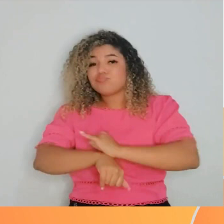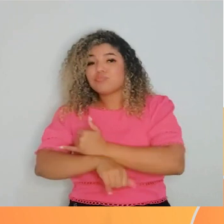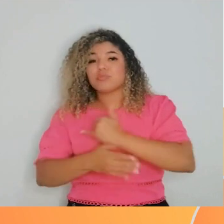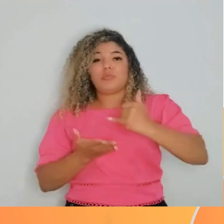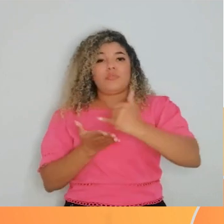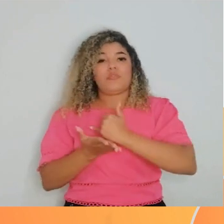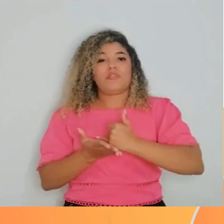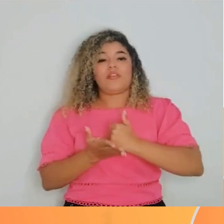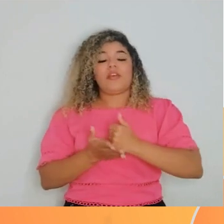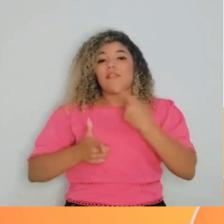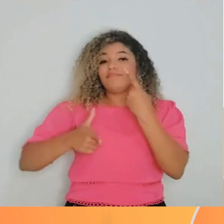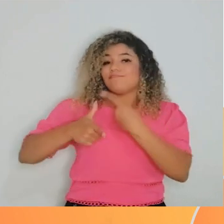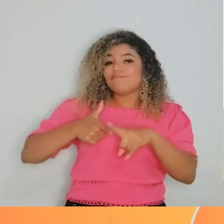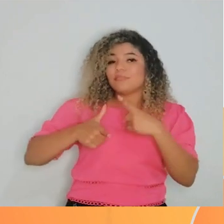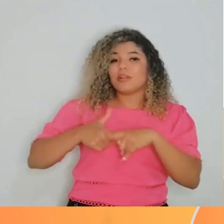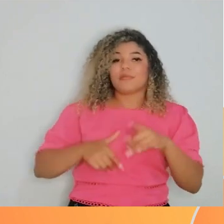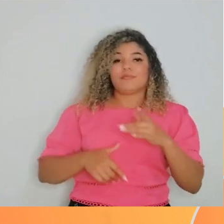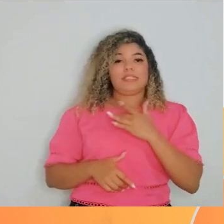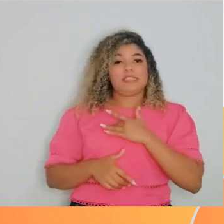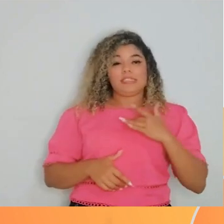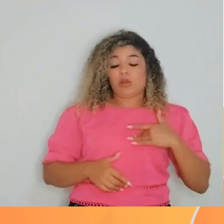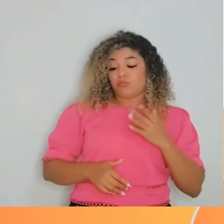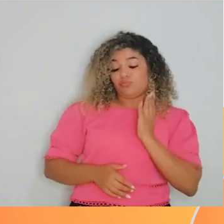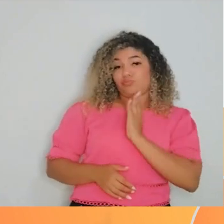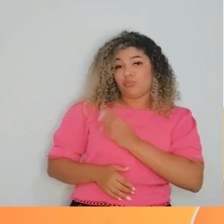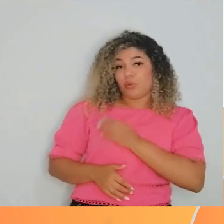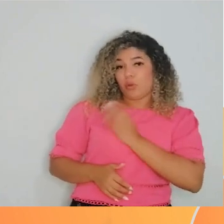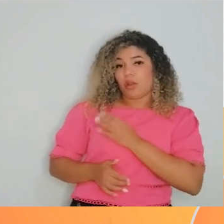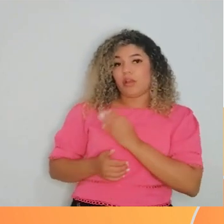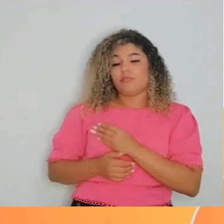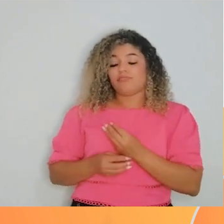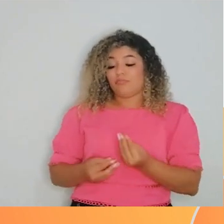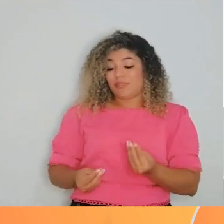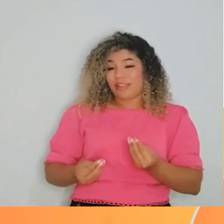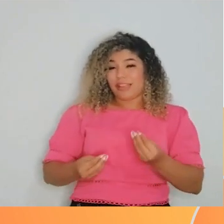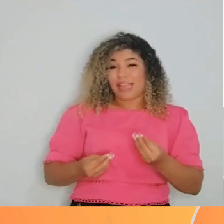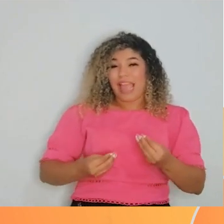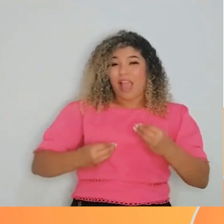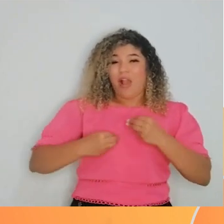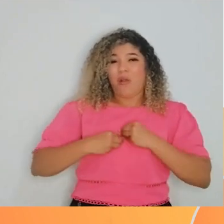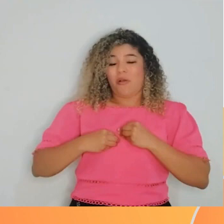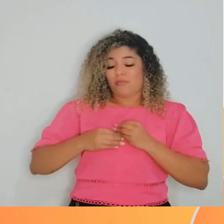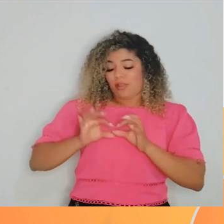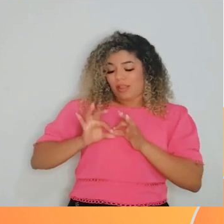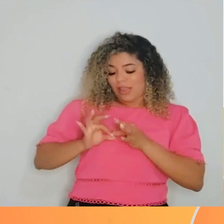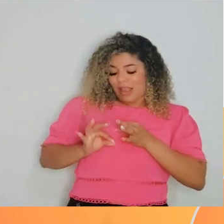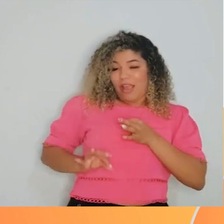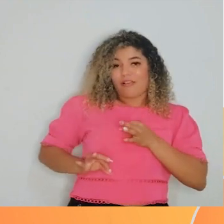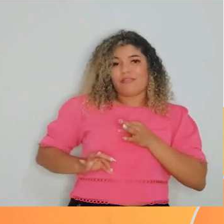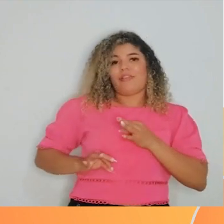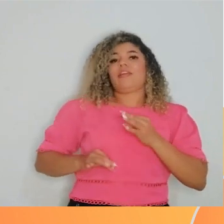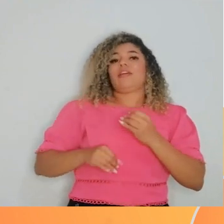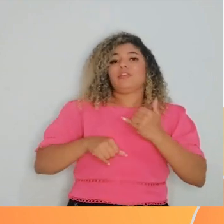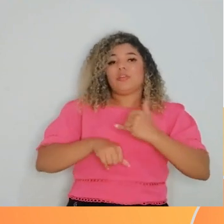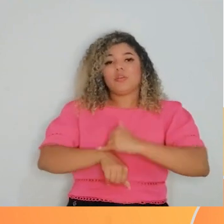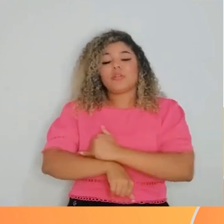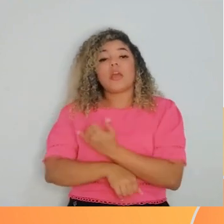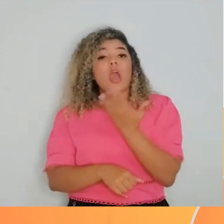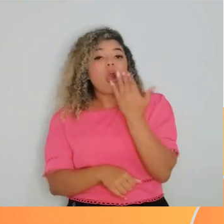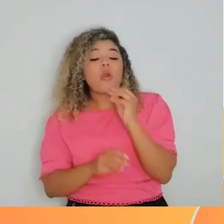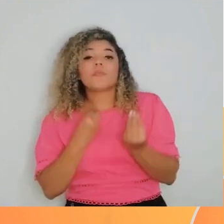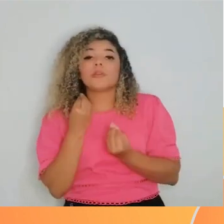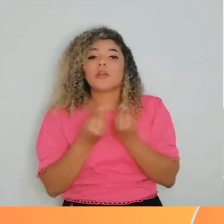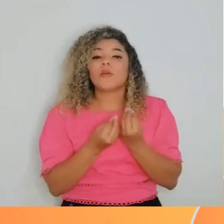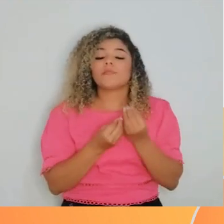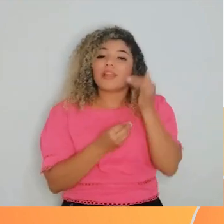óleos acabam afetando a saúde cardiovascular, pelo depósito de gordura que tem nas artérias, por exemplo. O consumo deve ser,